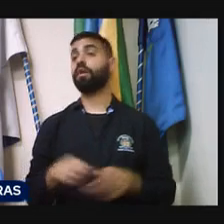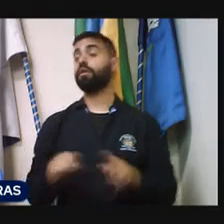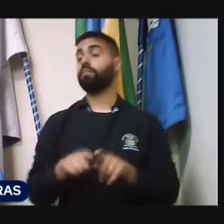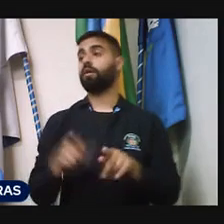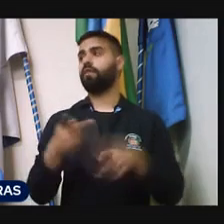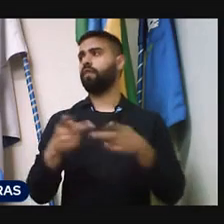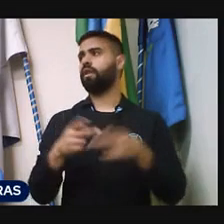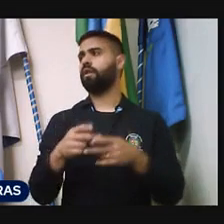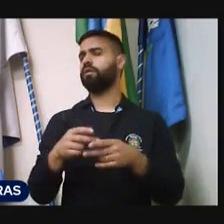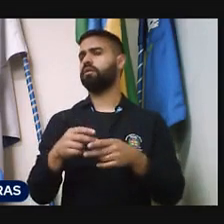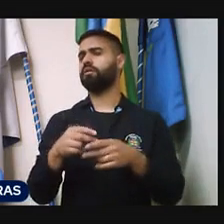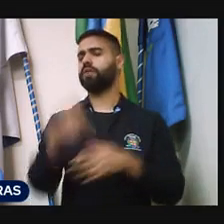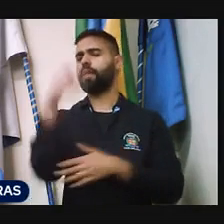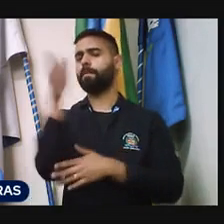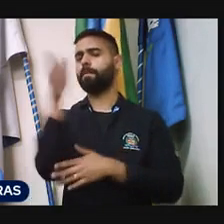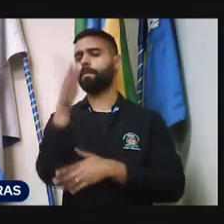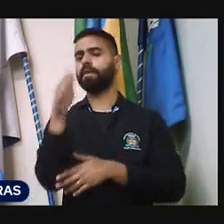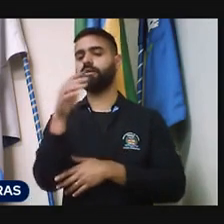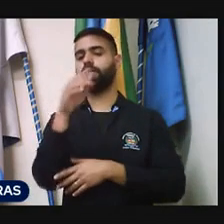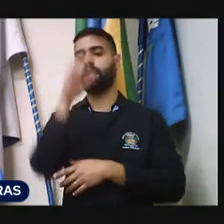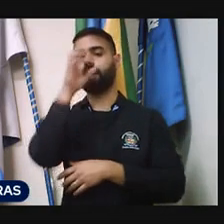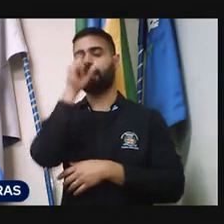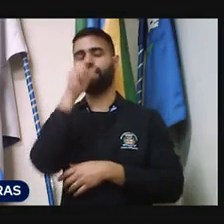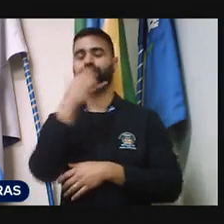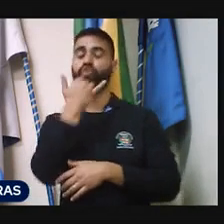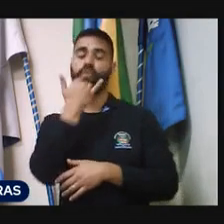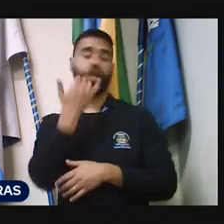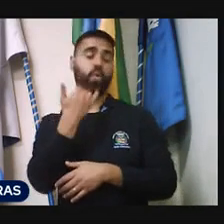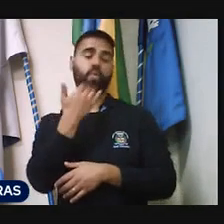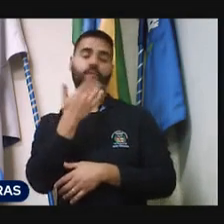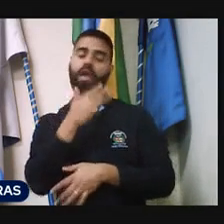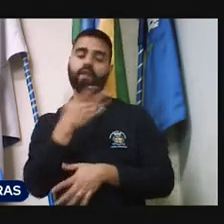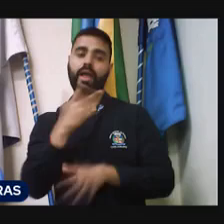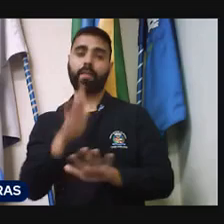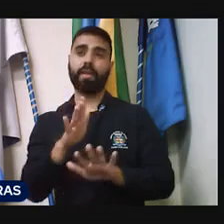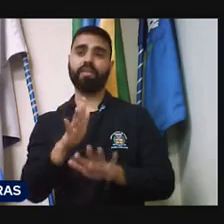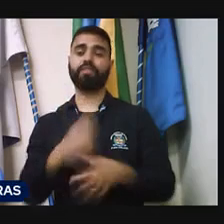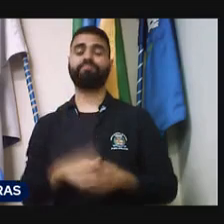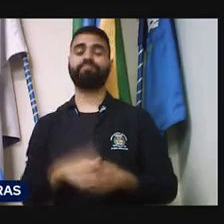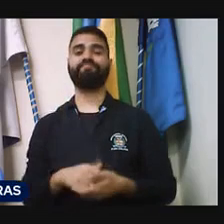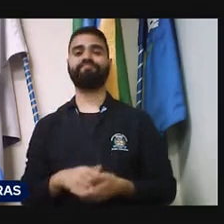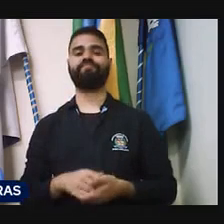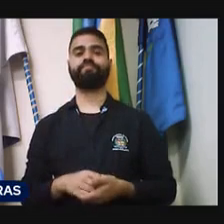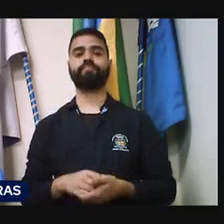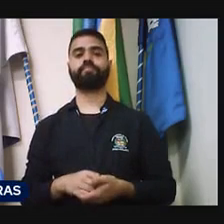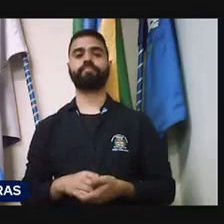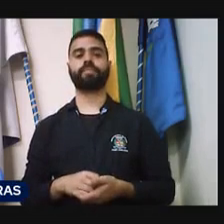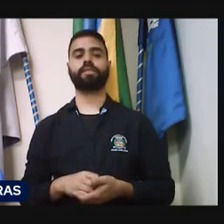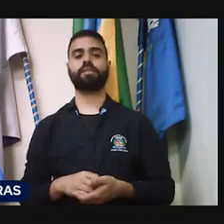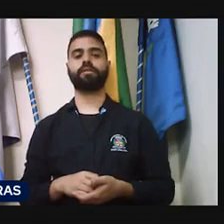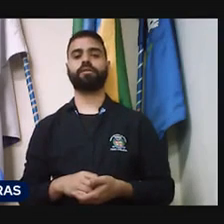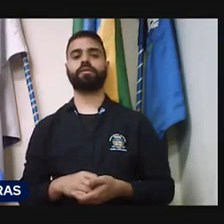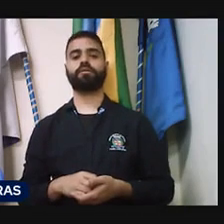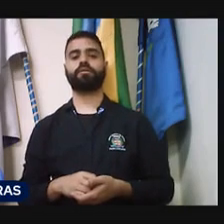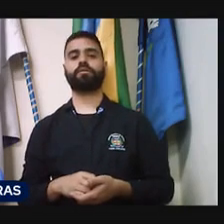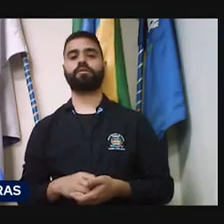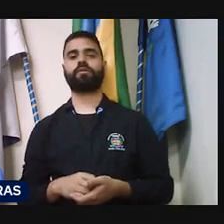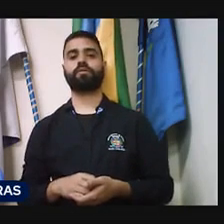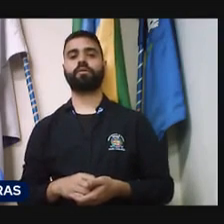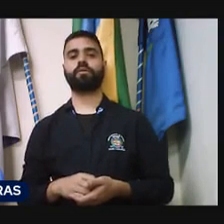eu recebo desculpa gente eu não queria falar isso mas tem hora que não dá que achei um limite aqui